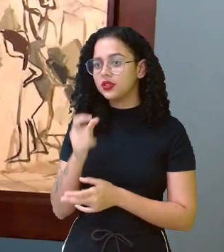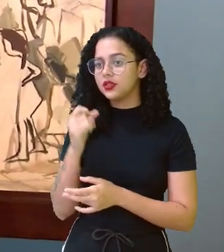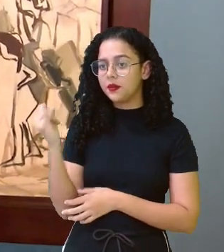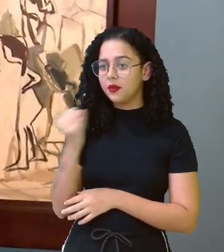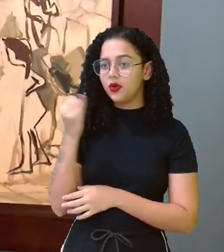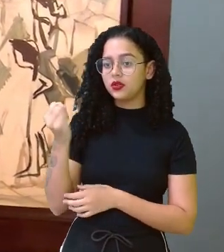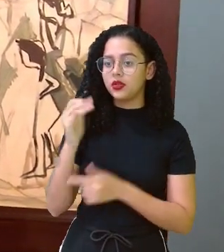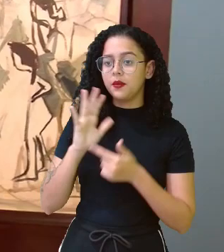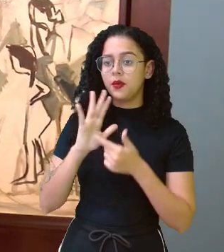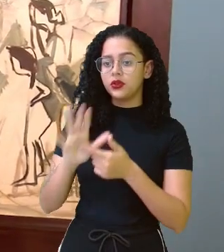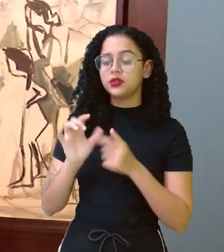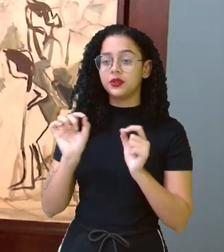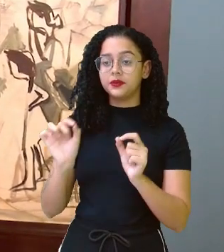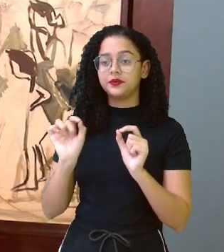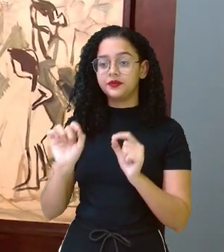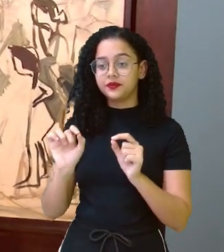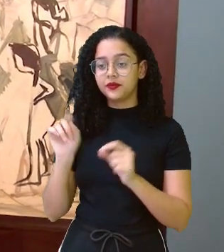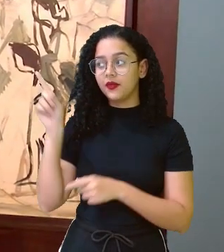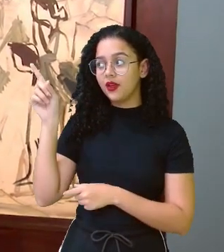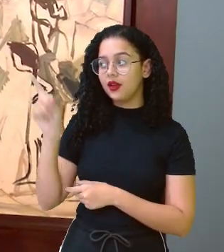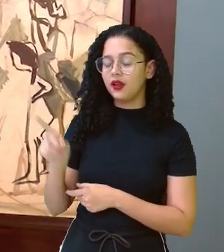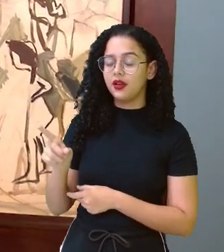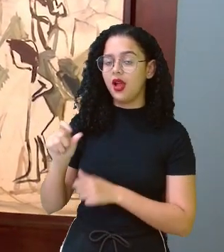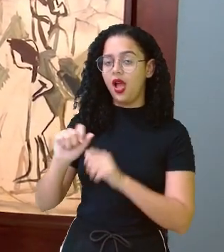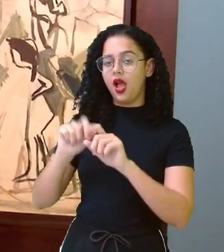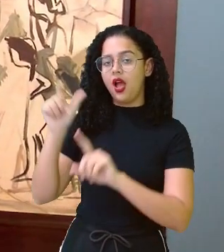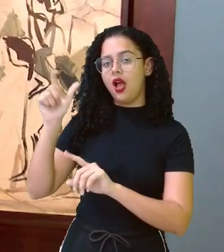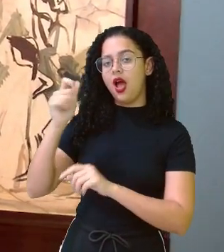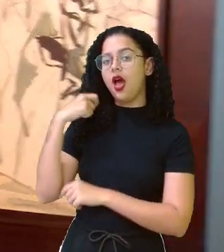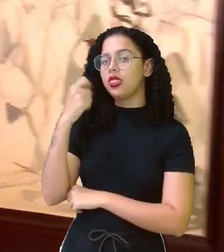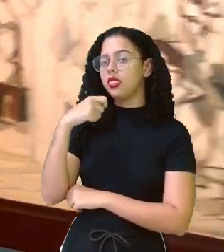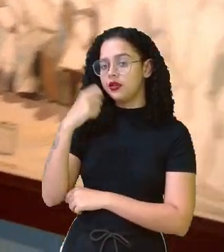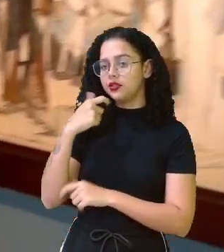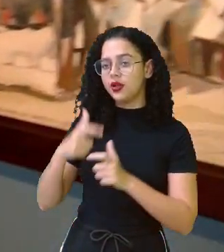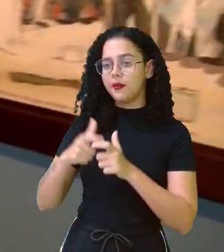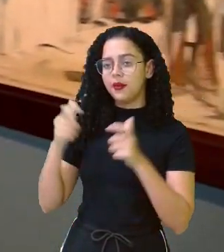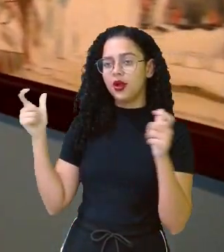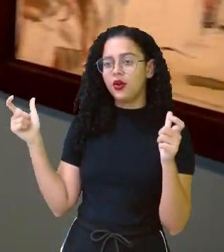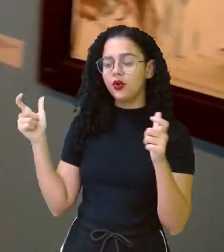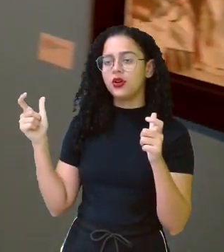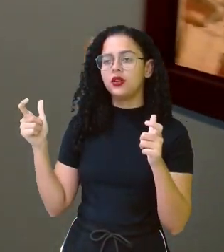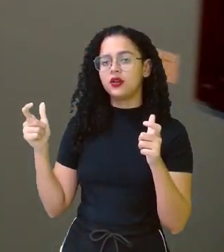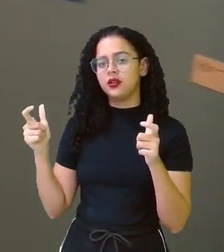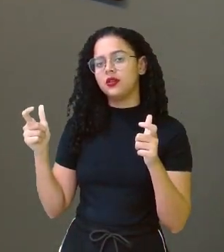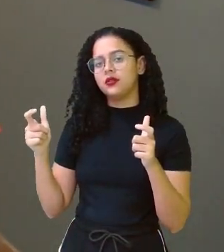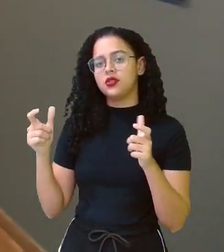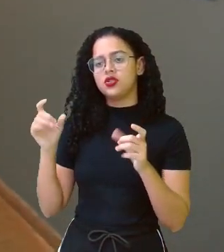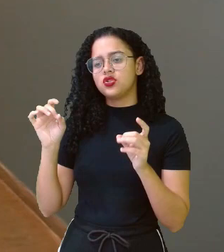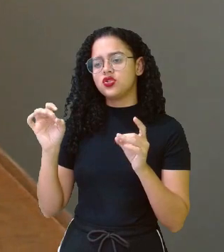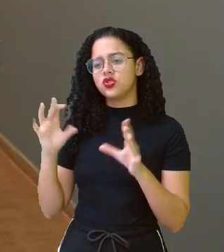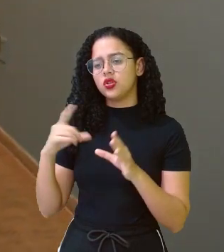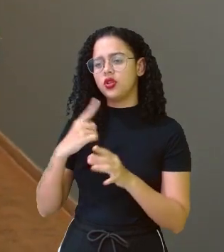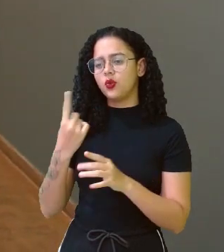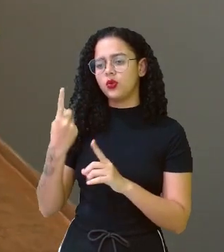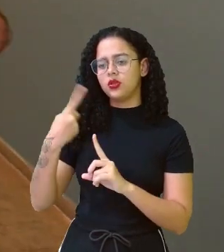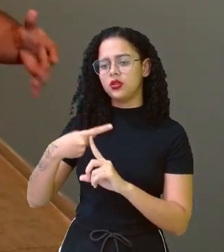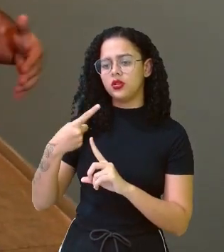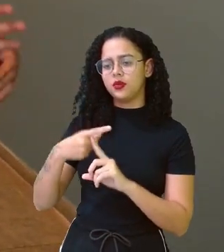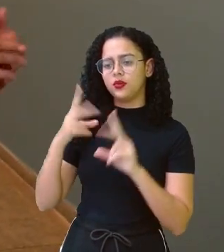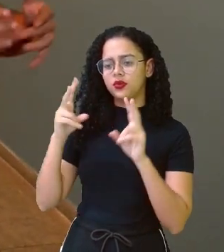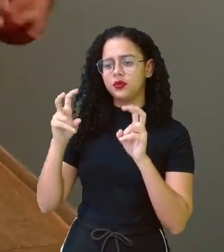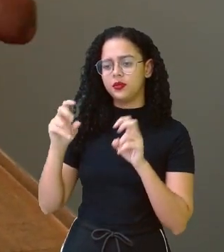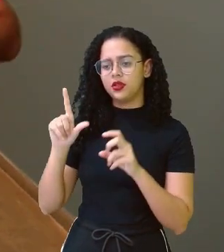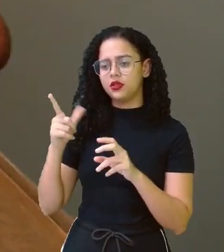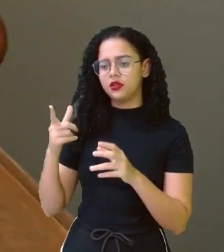importante destacar, professora, é que esses artistas, em sua maioria, eles não ficam presos apenas num tipo de tema, ou eles não ficam